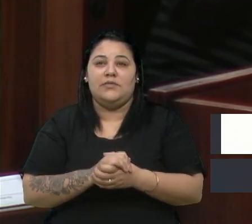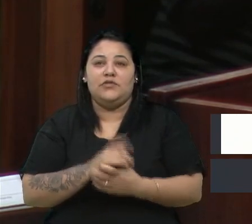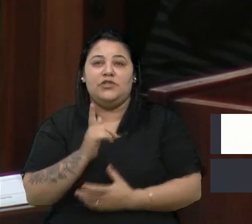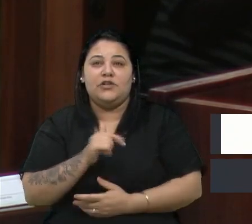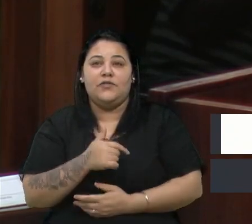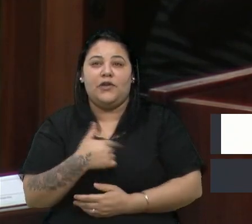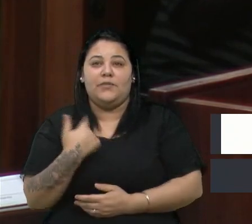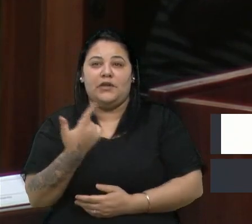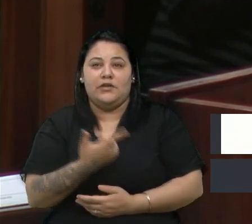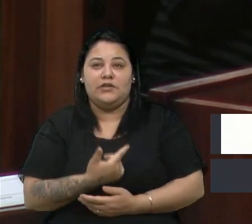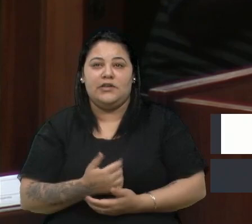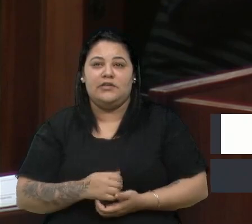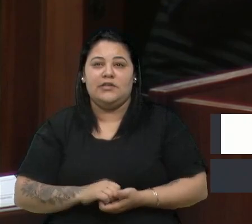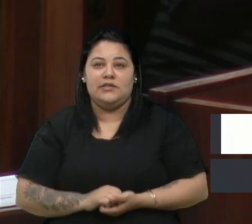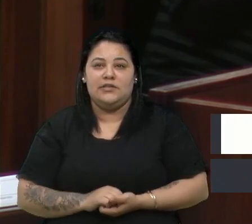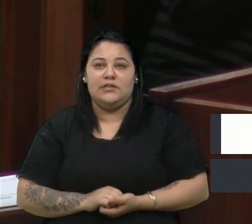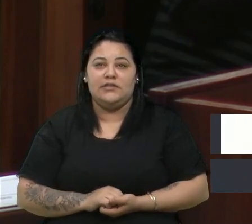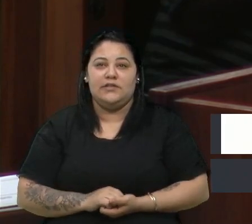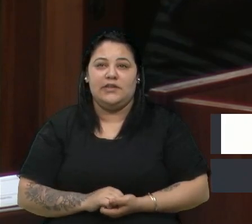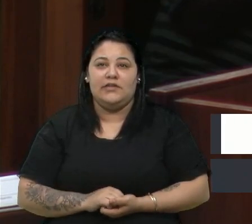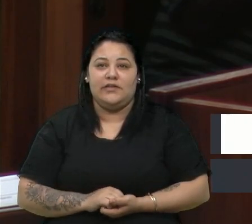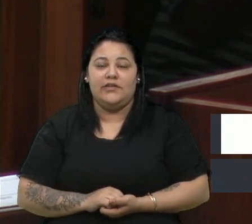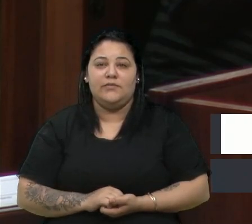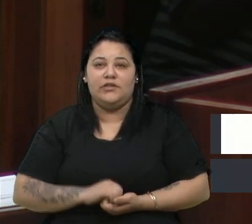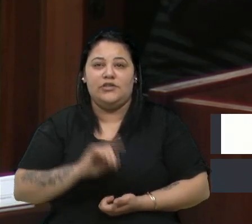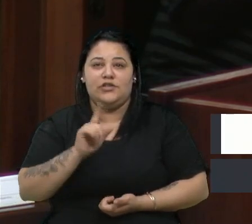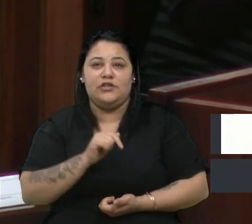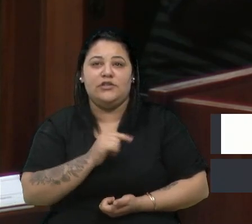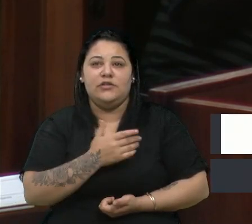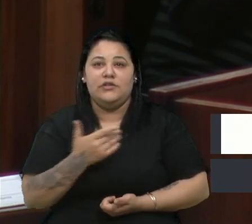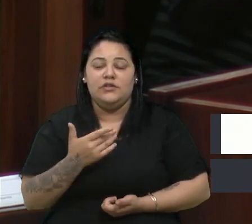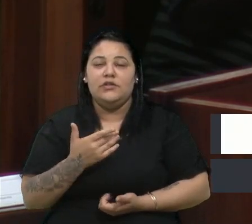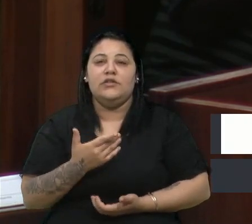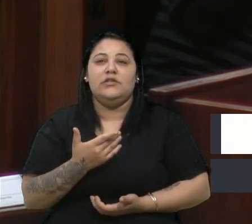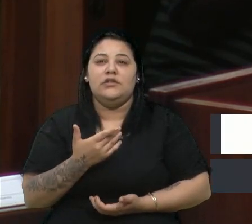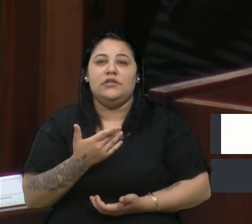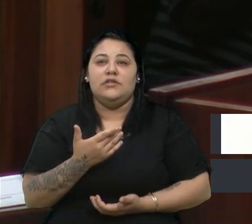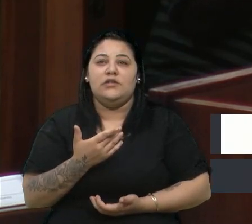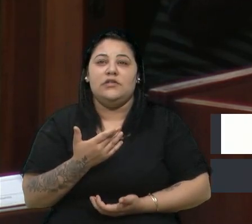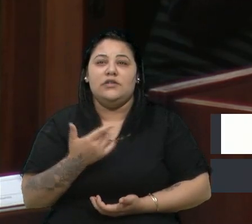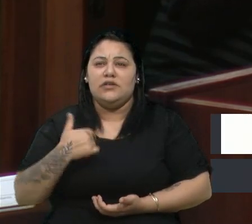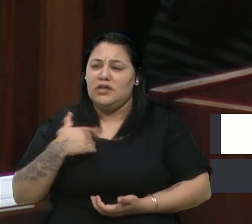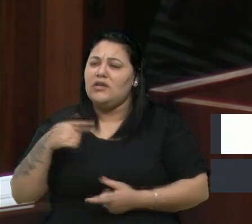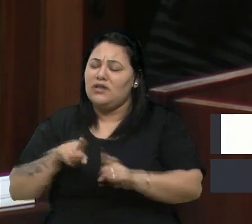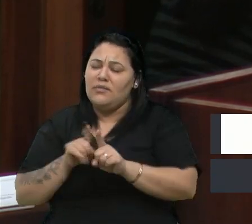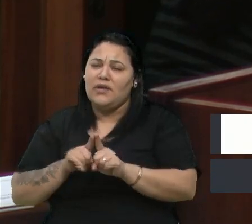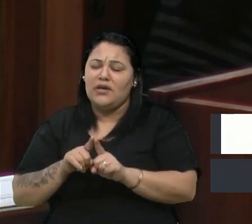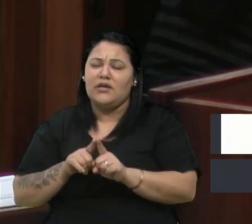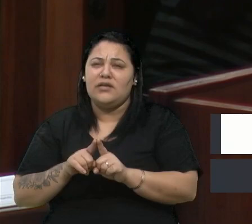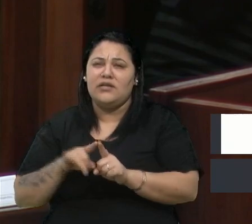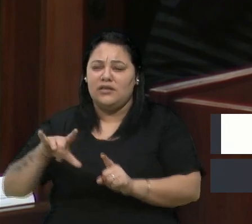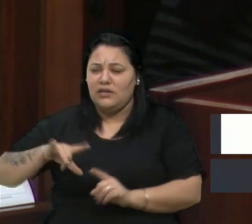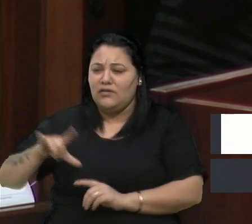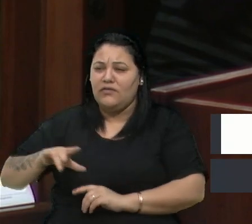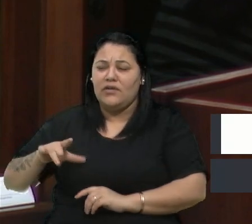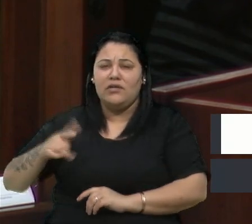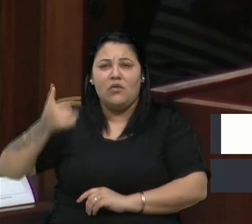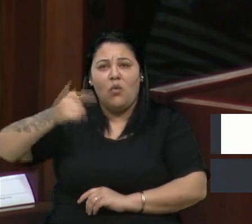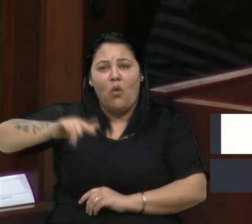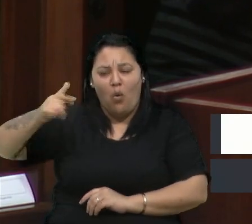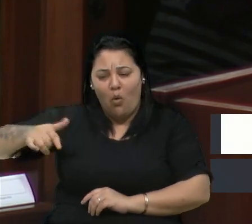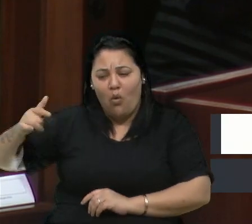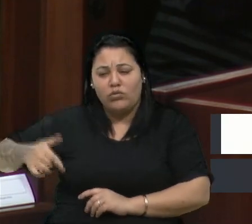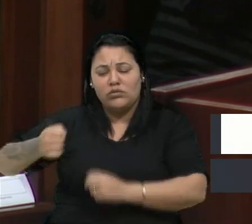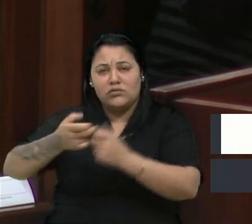ajudar, nós vamos ir ali, porque são pequenas manutenções, né? E levei trouxe